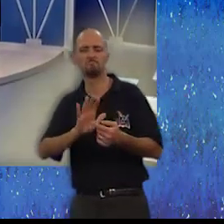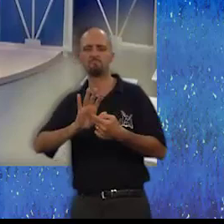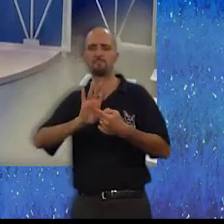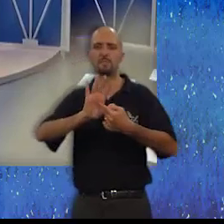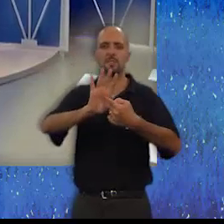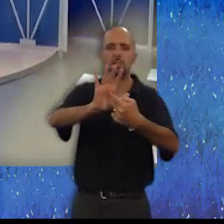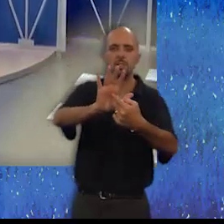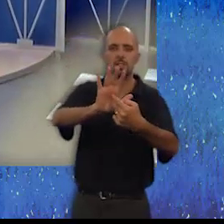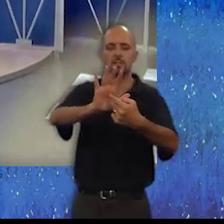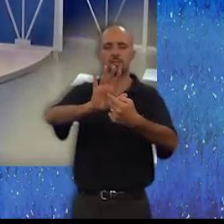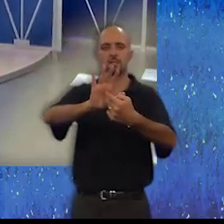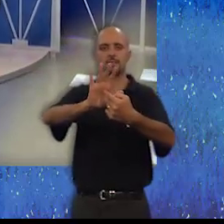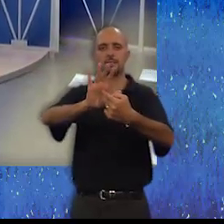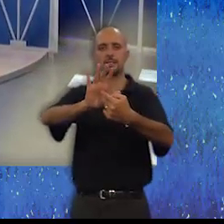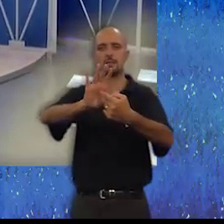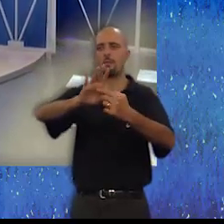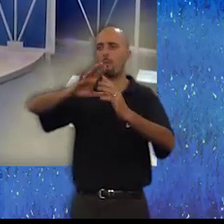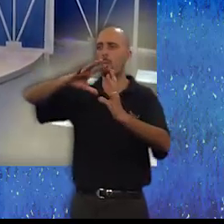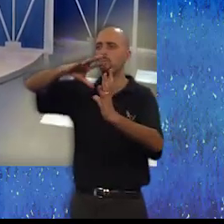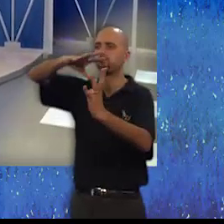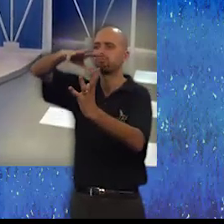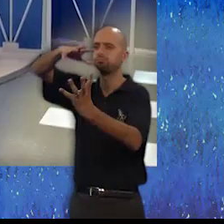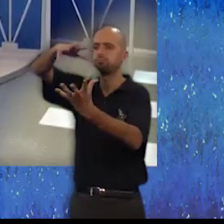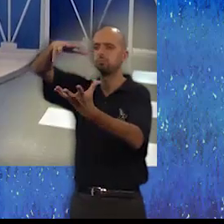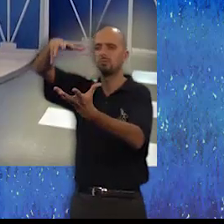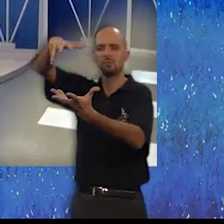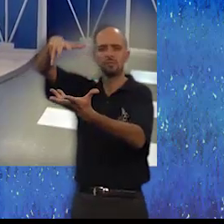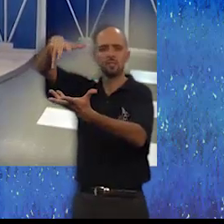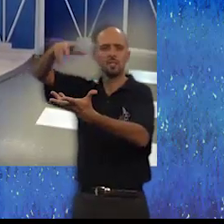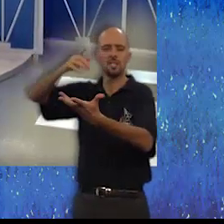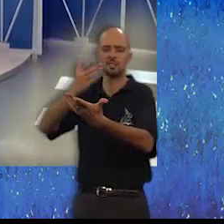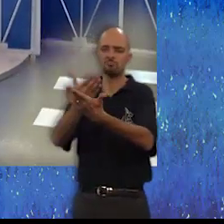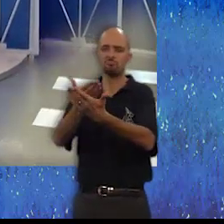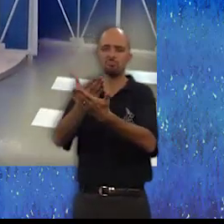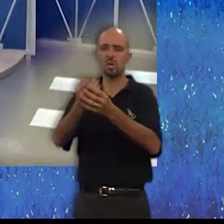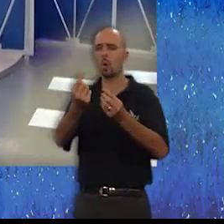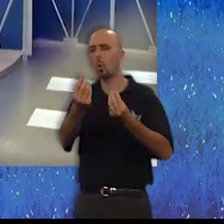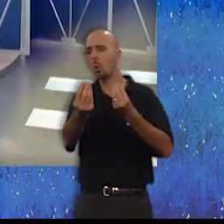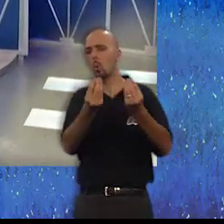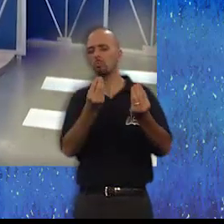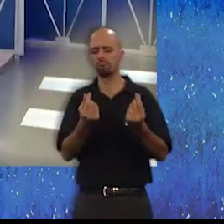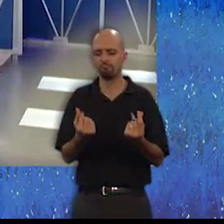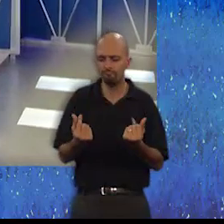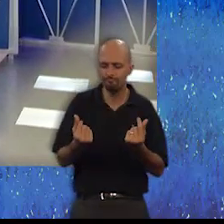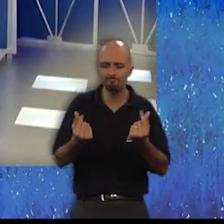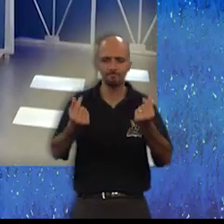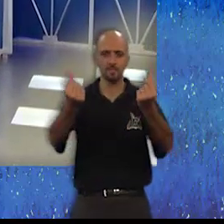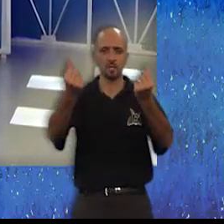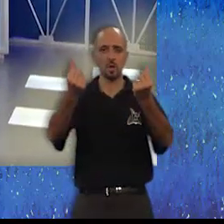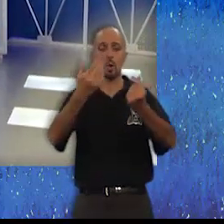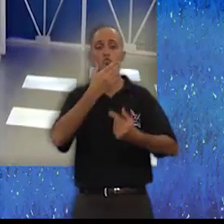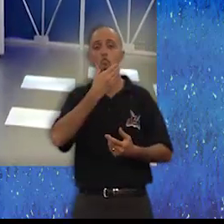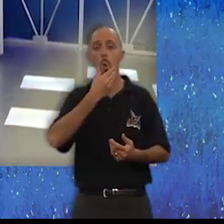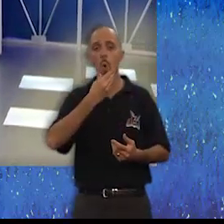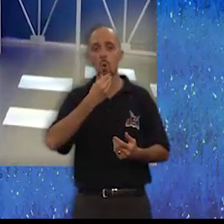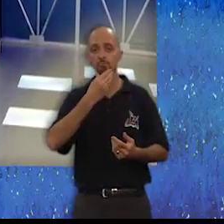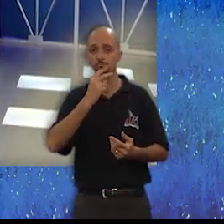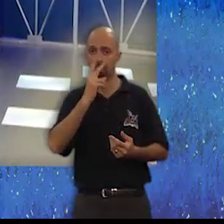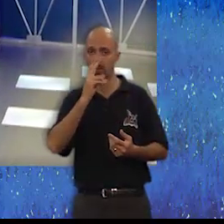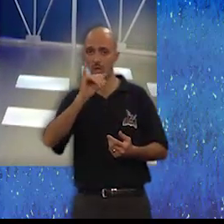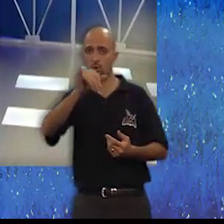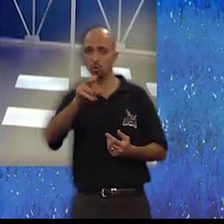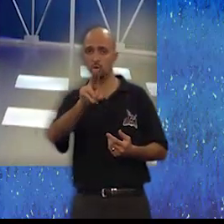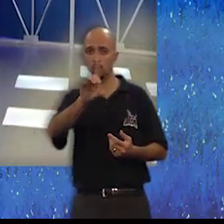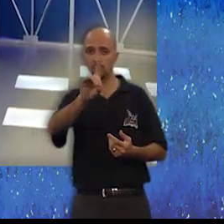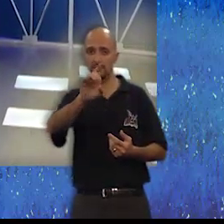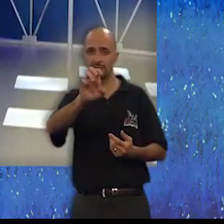sermões, em conferências bíblicas pelo mundo inteiro. Esse jovem rico se entende que era um jovem judeu,